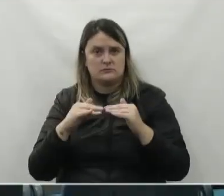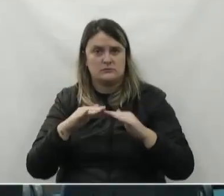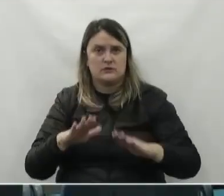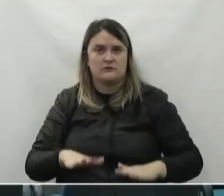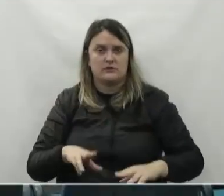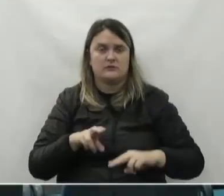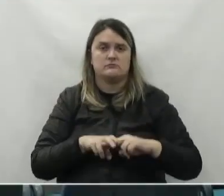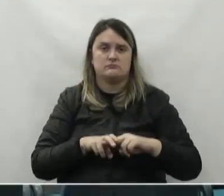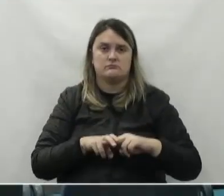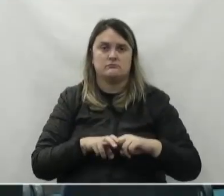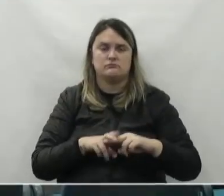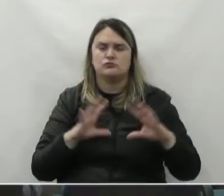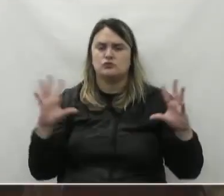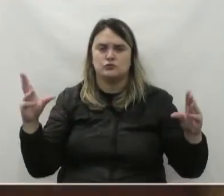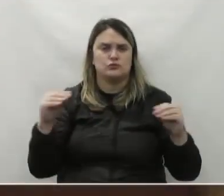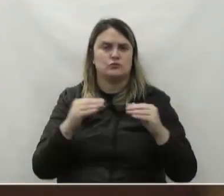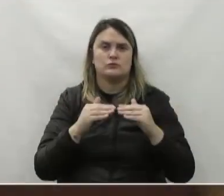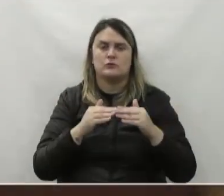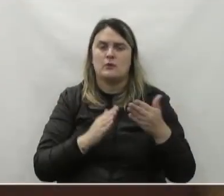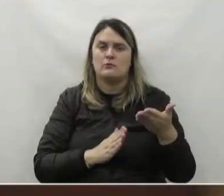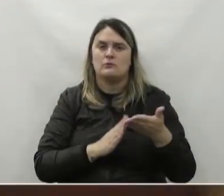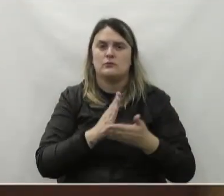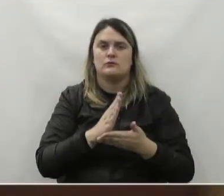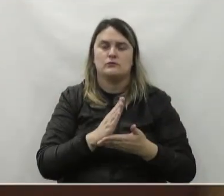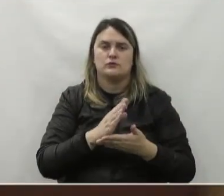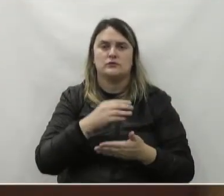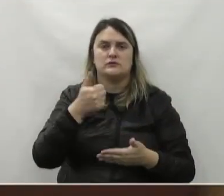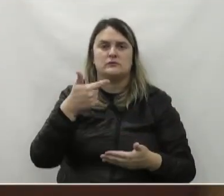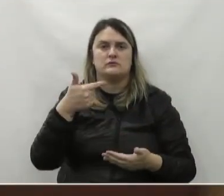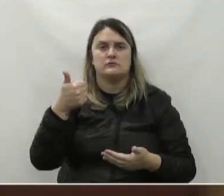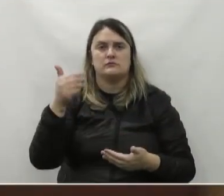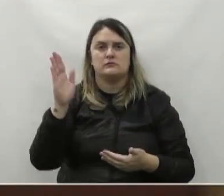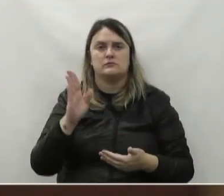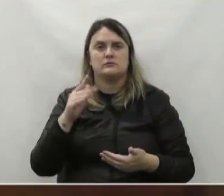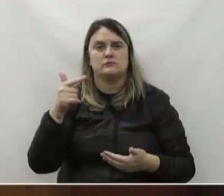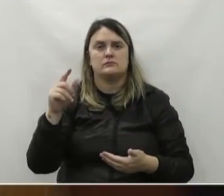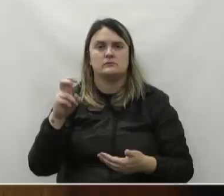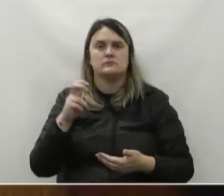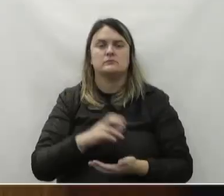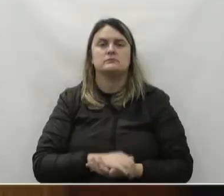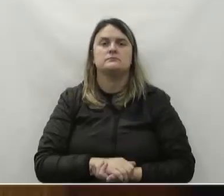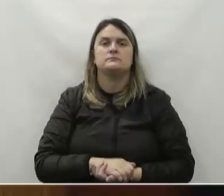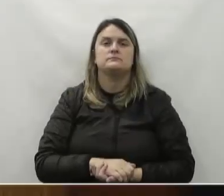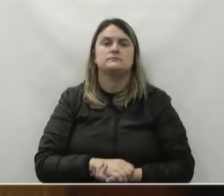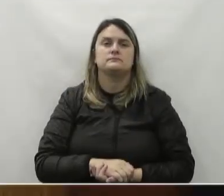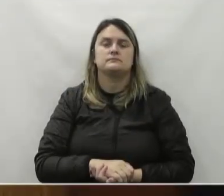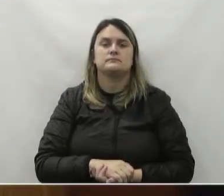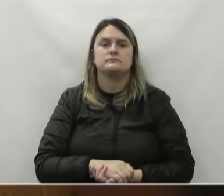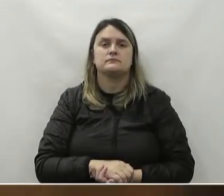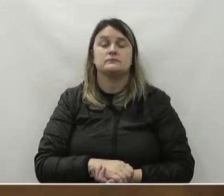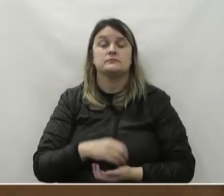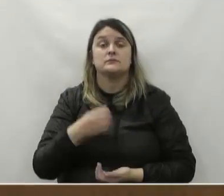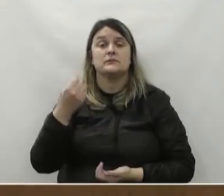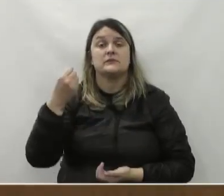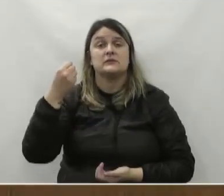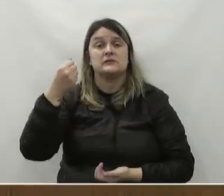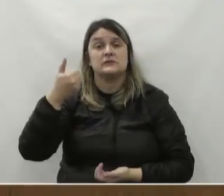aprovam, permaneçam como estão. Aprovado o requerimento número 121/2025. Requerimento número